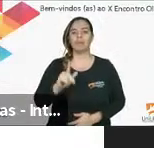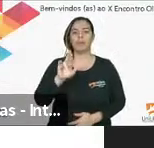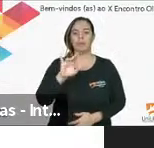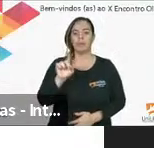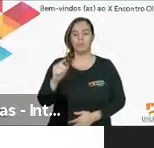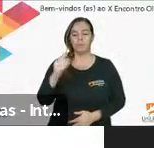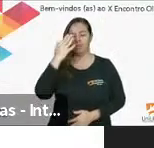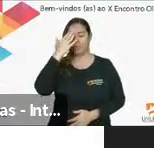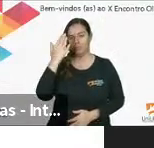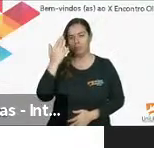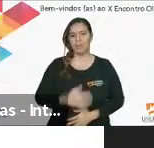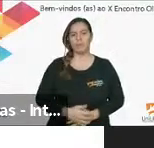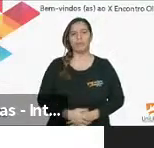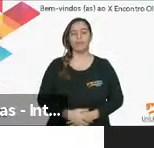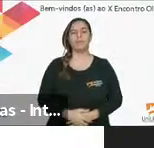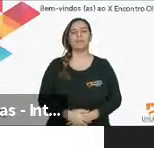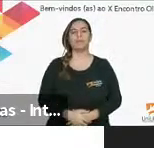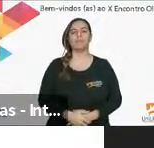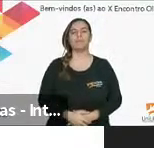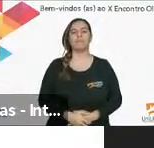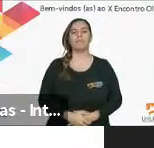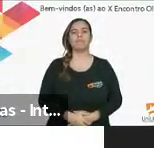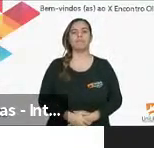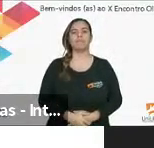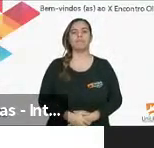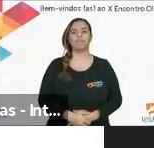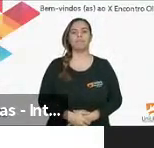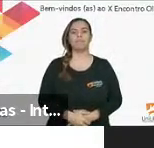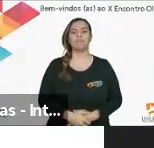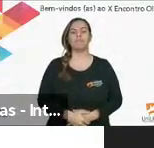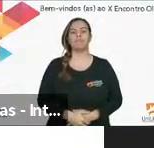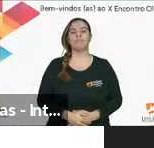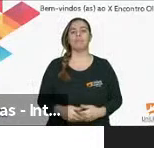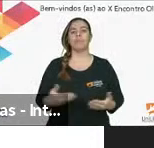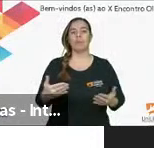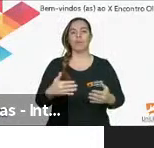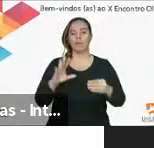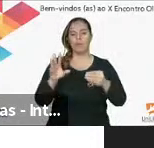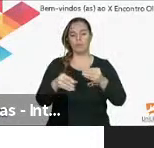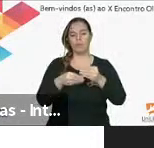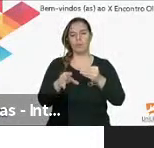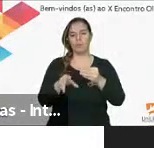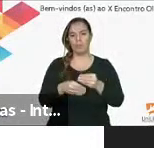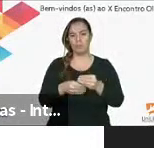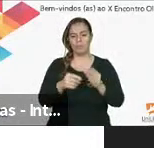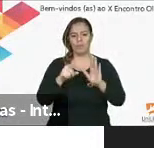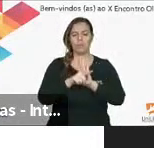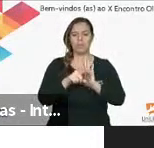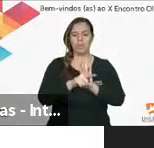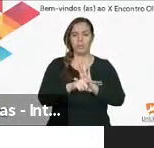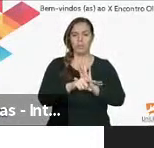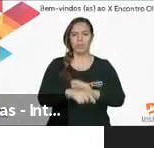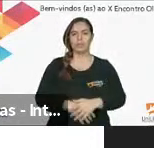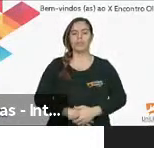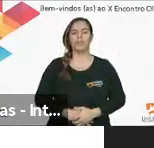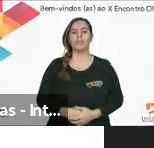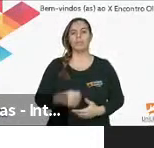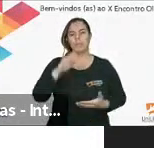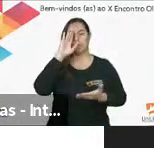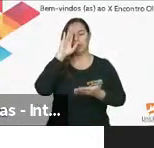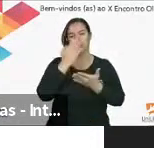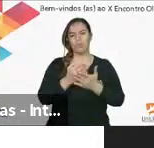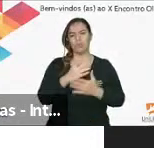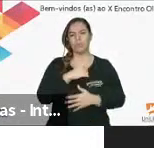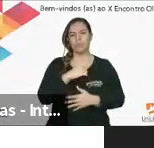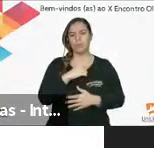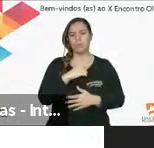obrigada. Vamos agora, então, para os comentários e as perguntas. Acredito que nós tenhamos